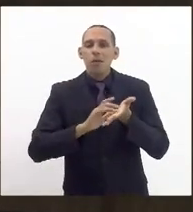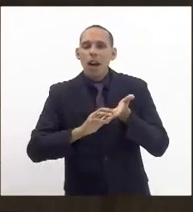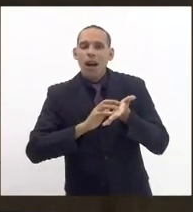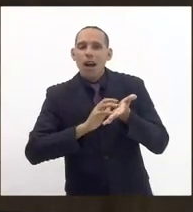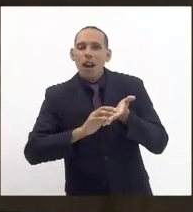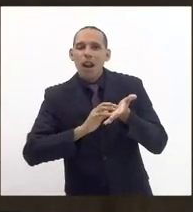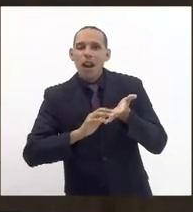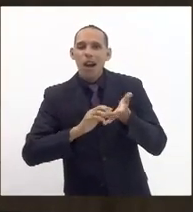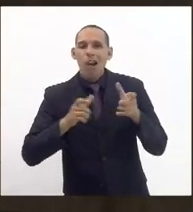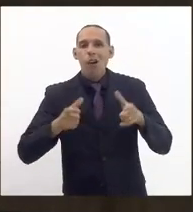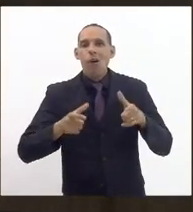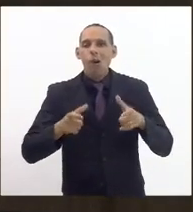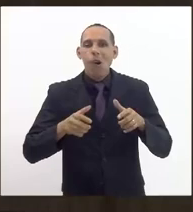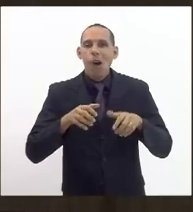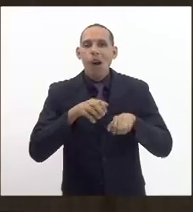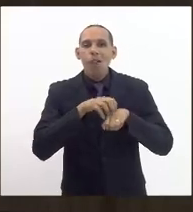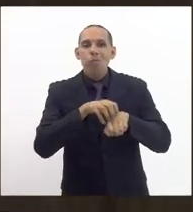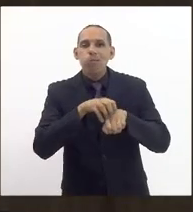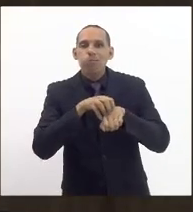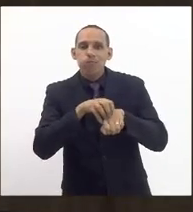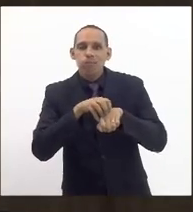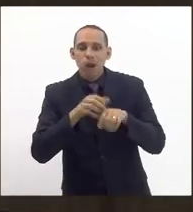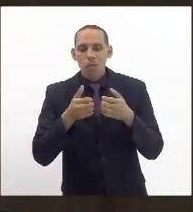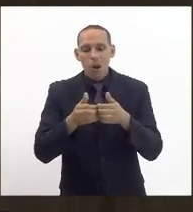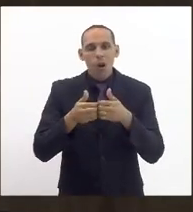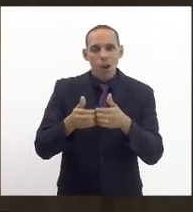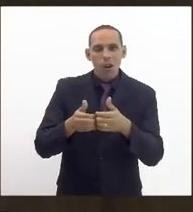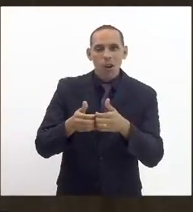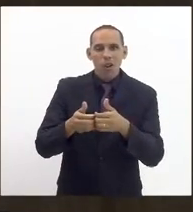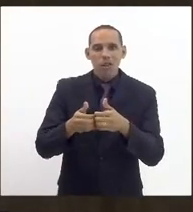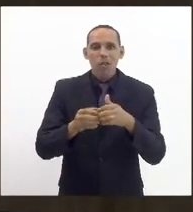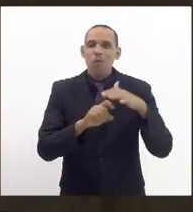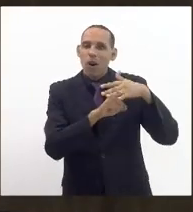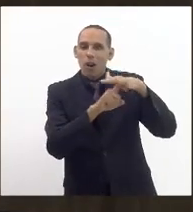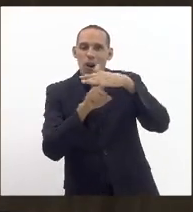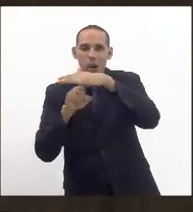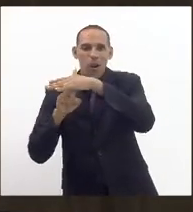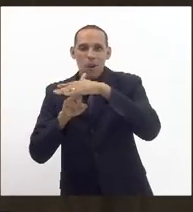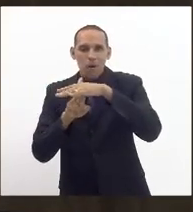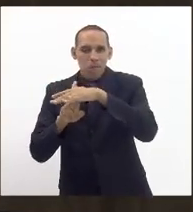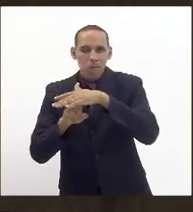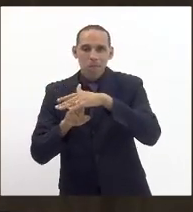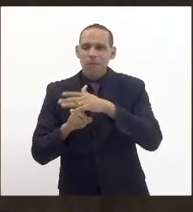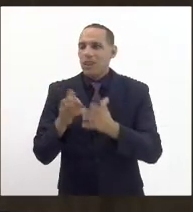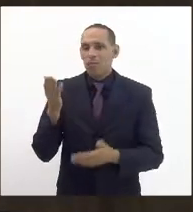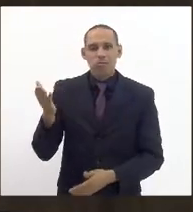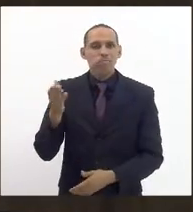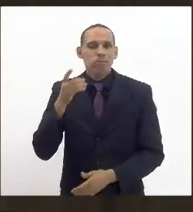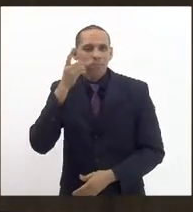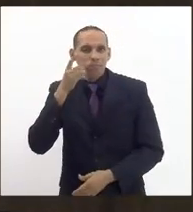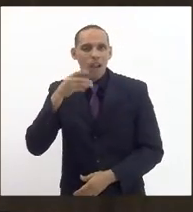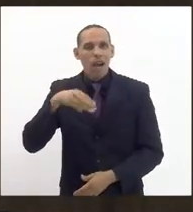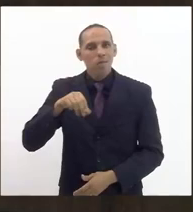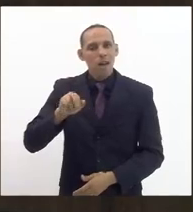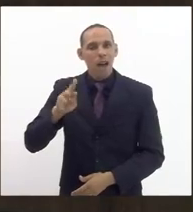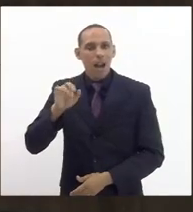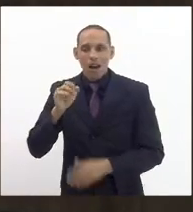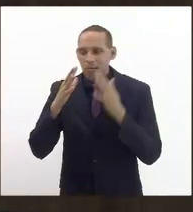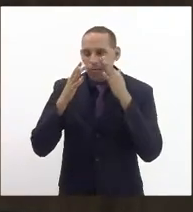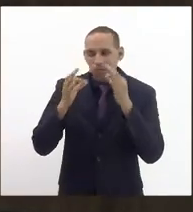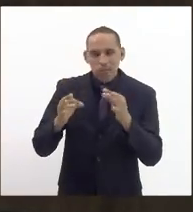terminais rodoviários. Primeiro, parabenizar, né, deputada Marta Rocha, sempre atenta às pessoas com